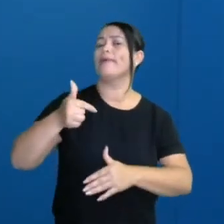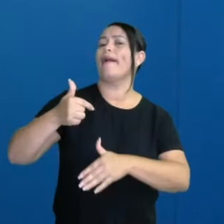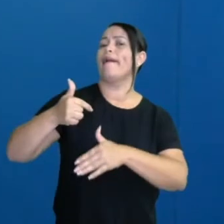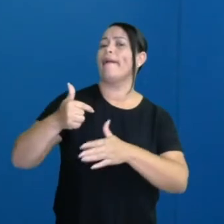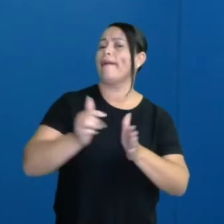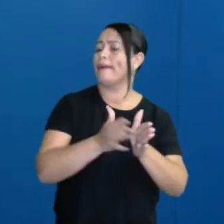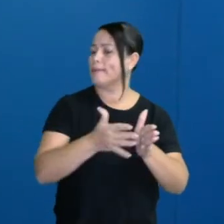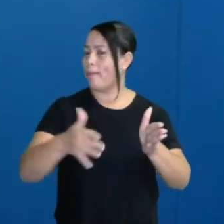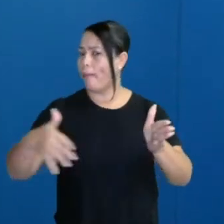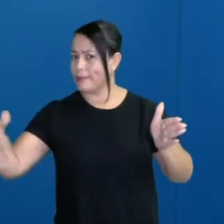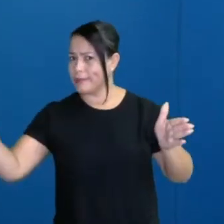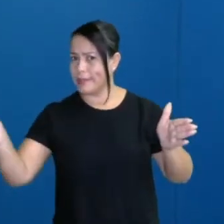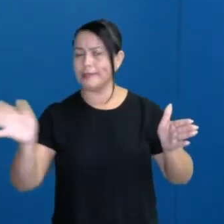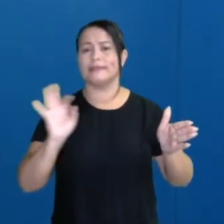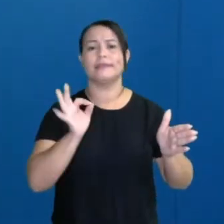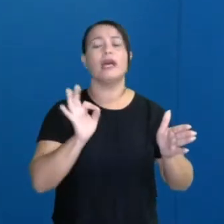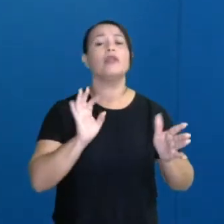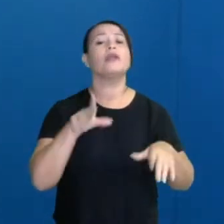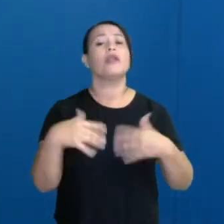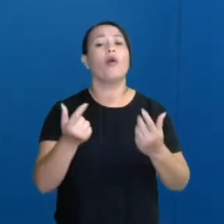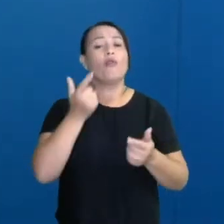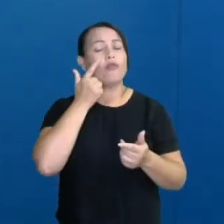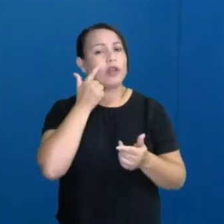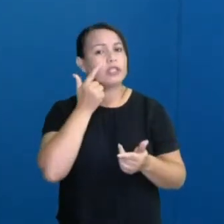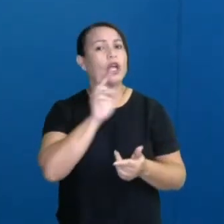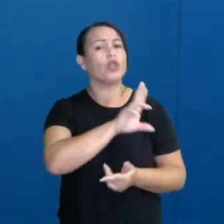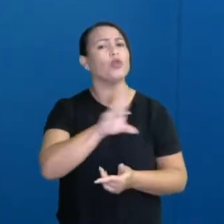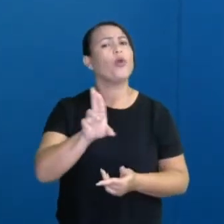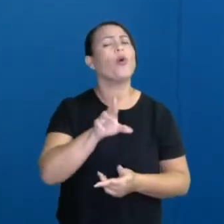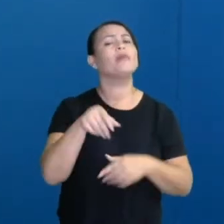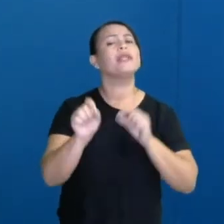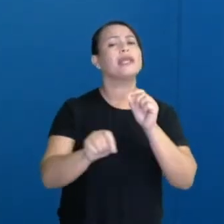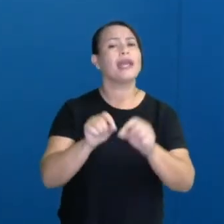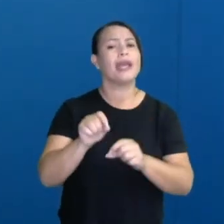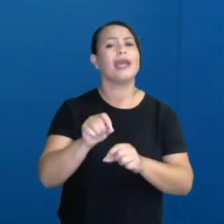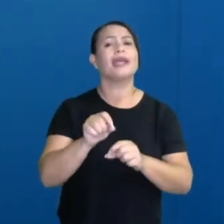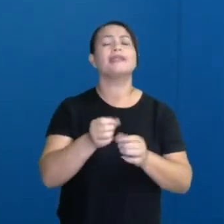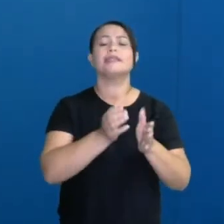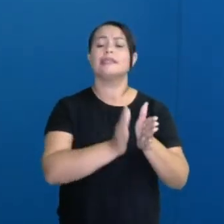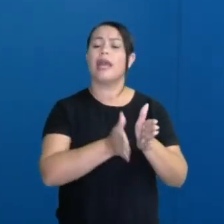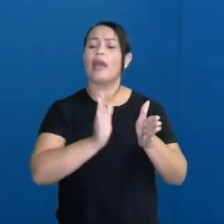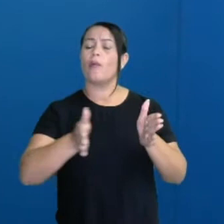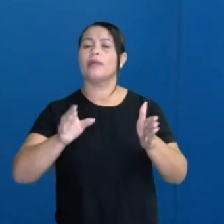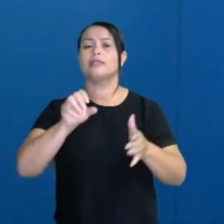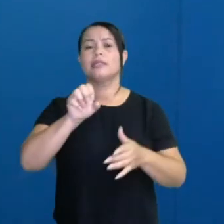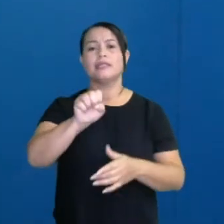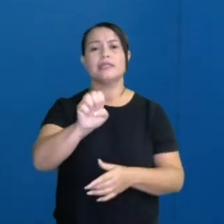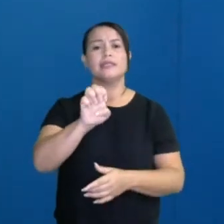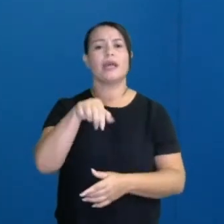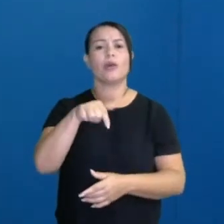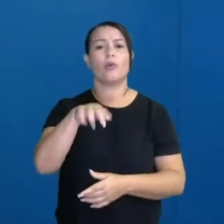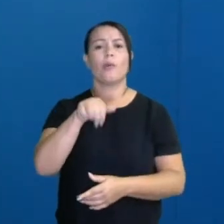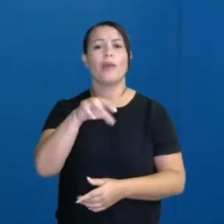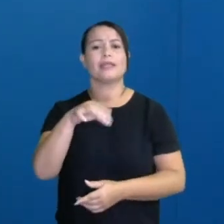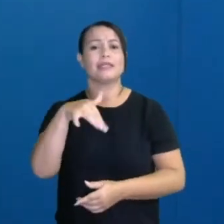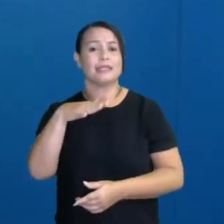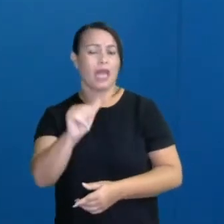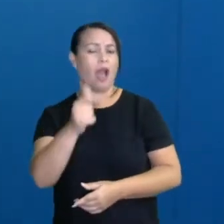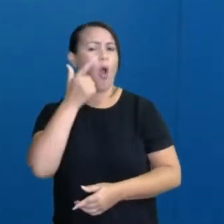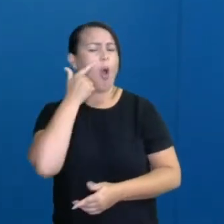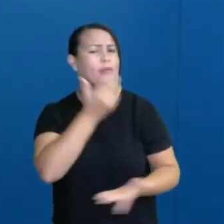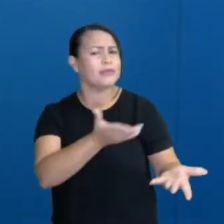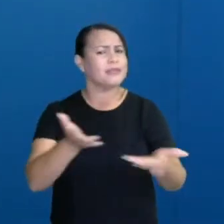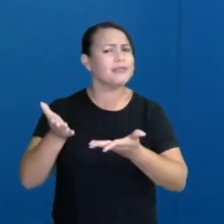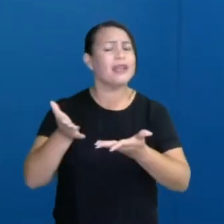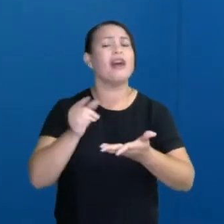assim por diante, tá? Então, isso nós chamamos de sequência, ok? E essa sequência, ela